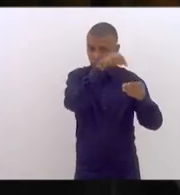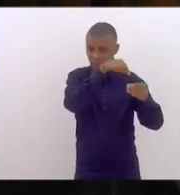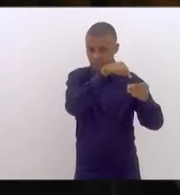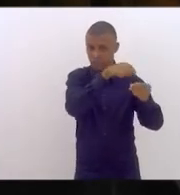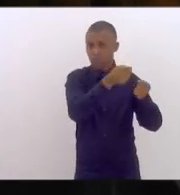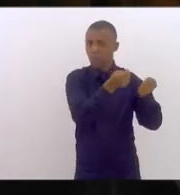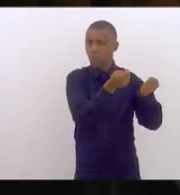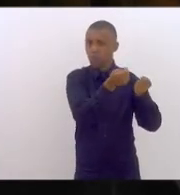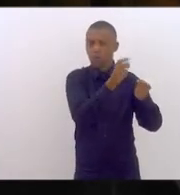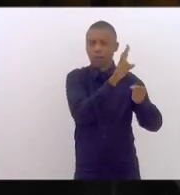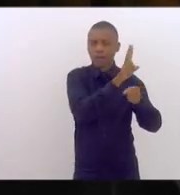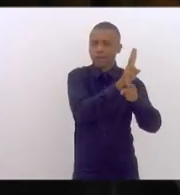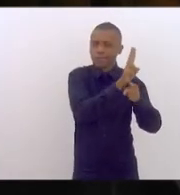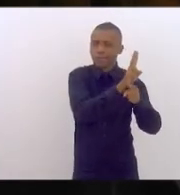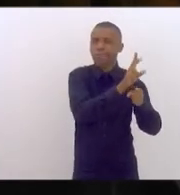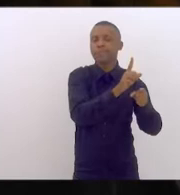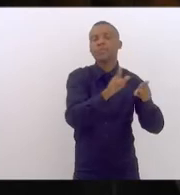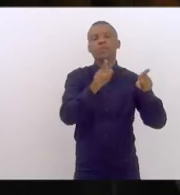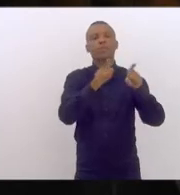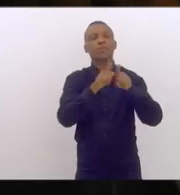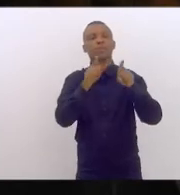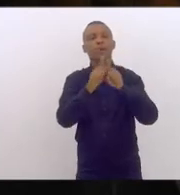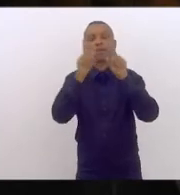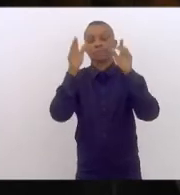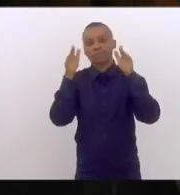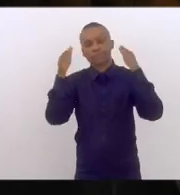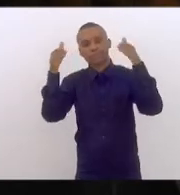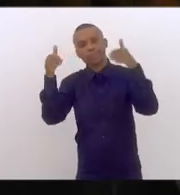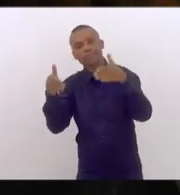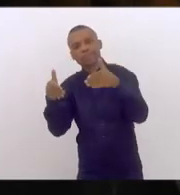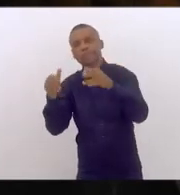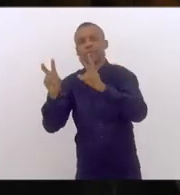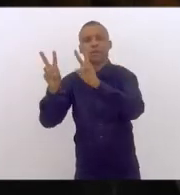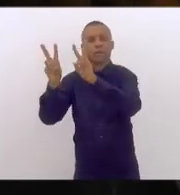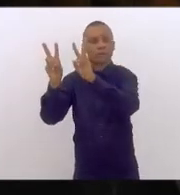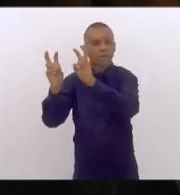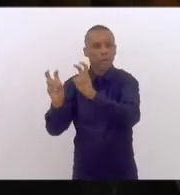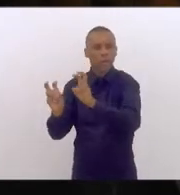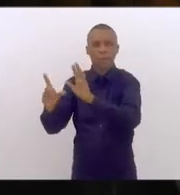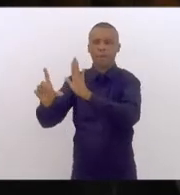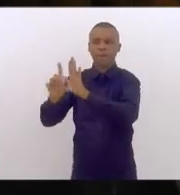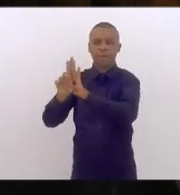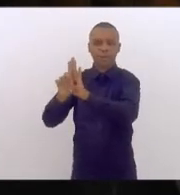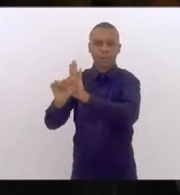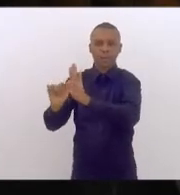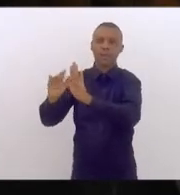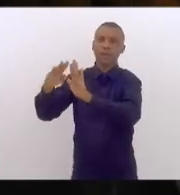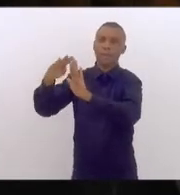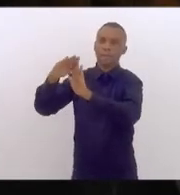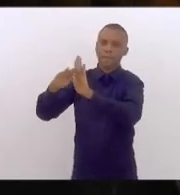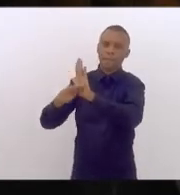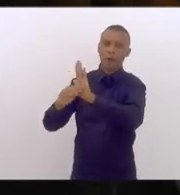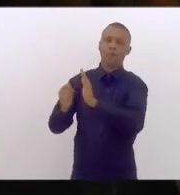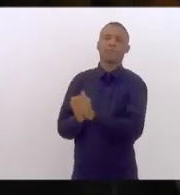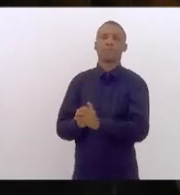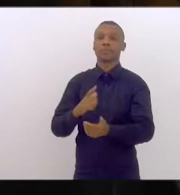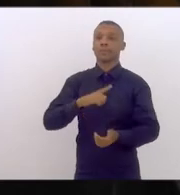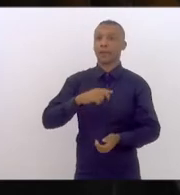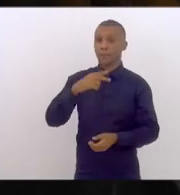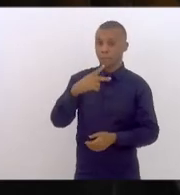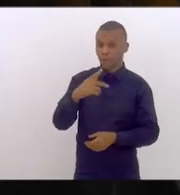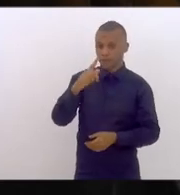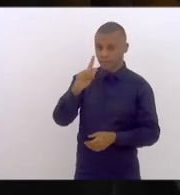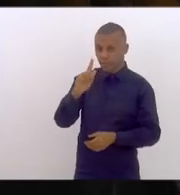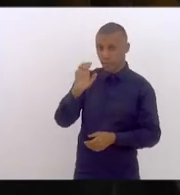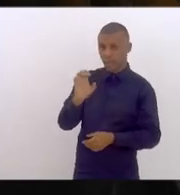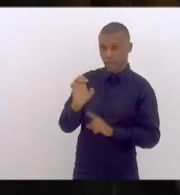e também na questão dos temas da legalidade A Procuradoria Geral